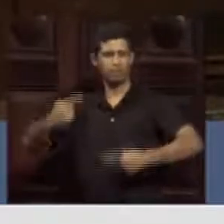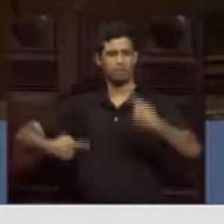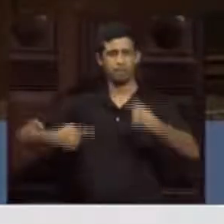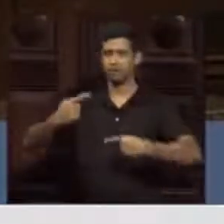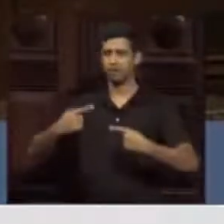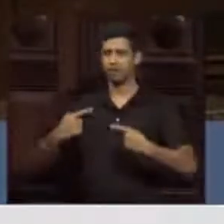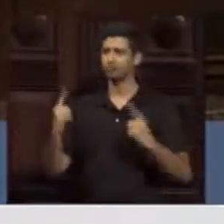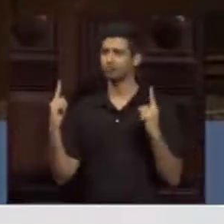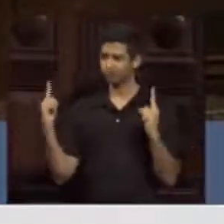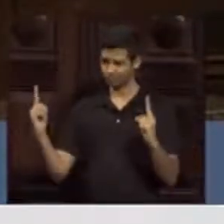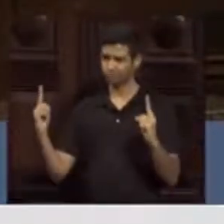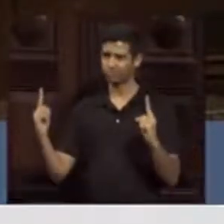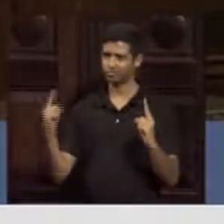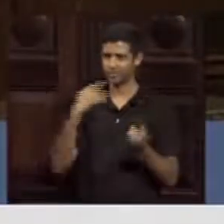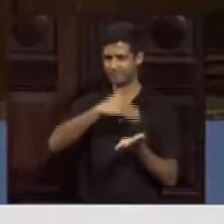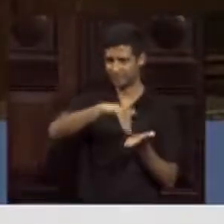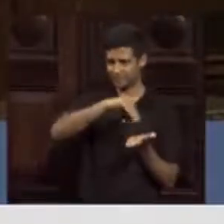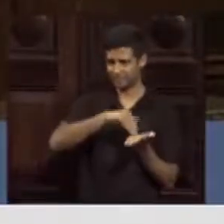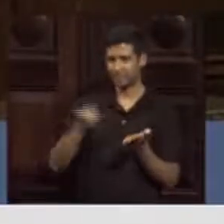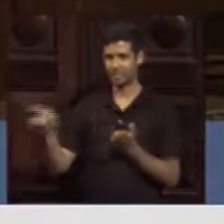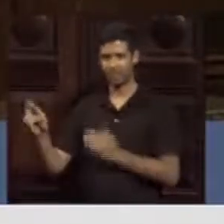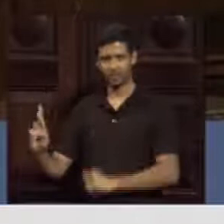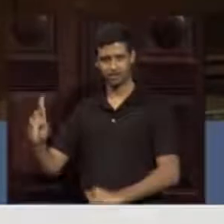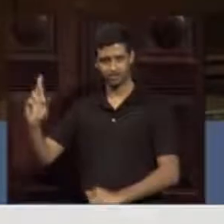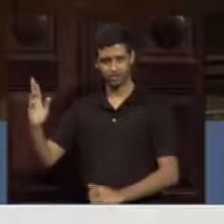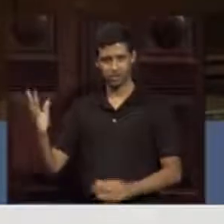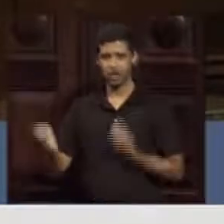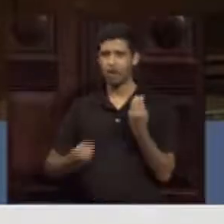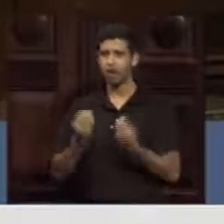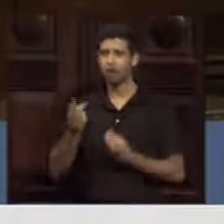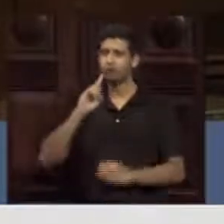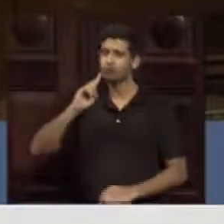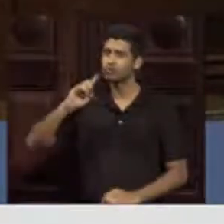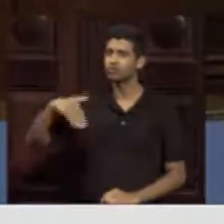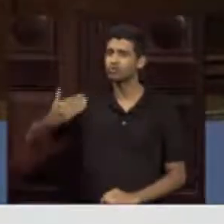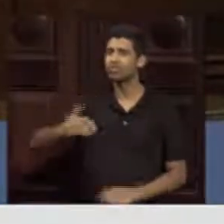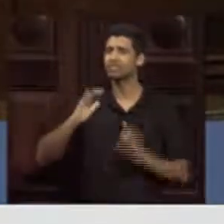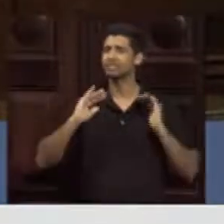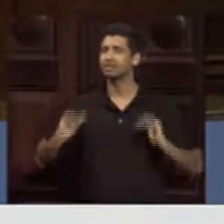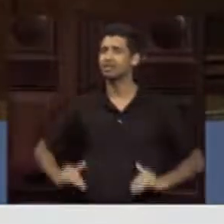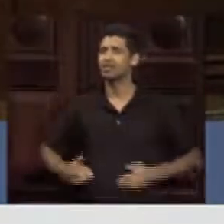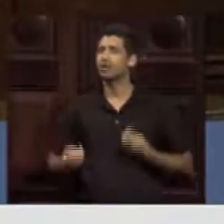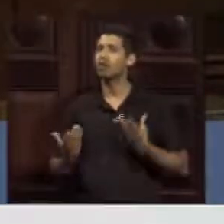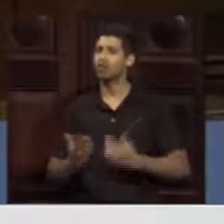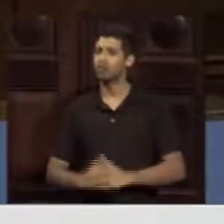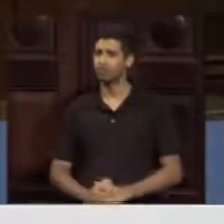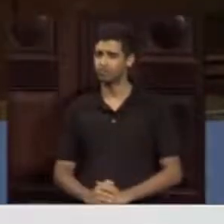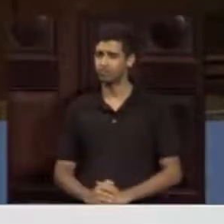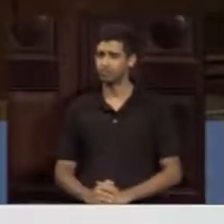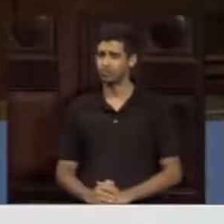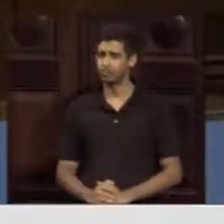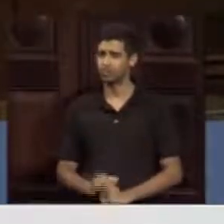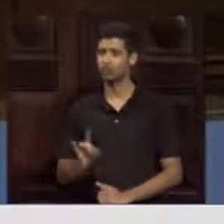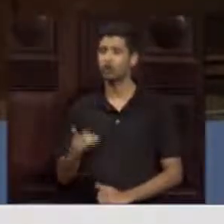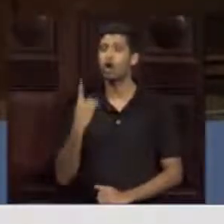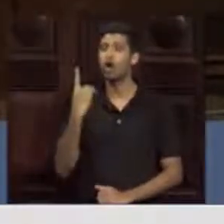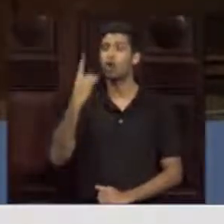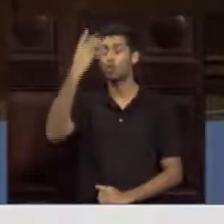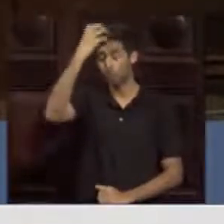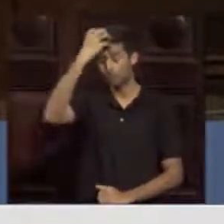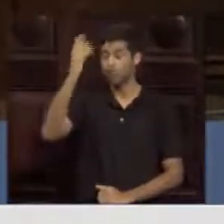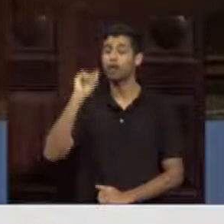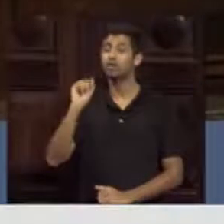bate-cabeça que se reflete negativamente no dia a dia do nosso cidadão, só tem um único culpado: